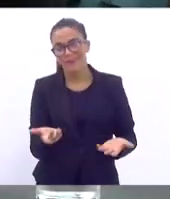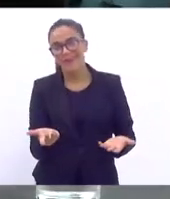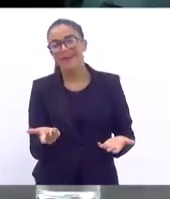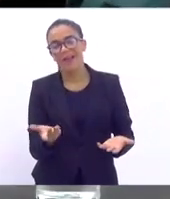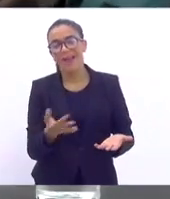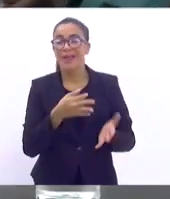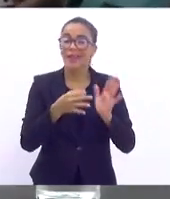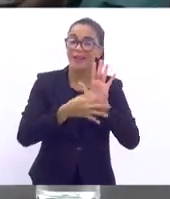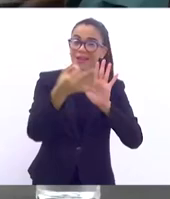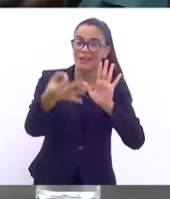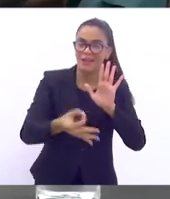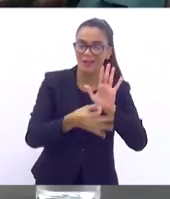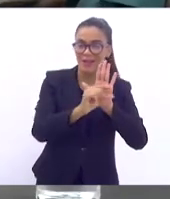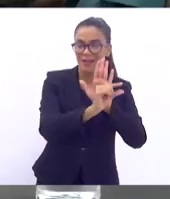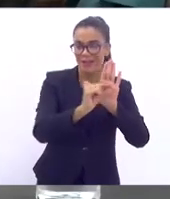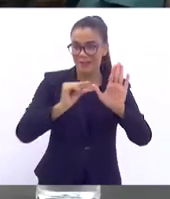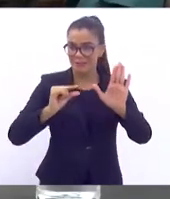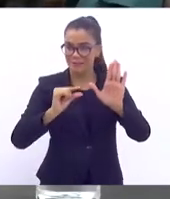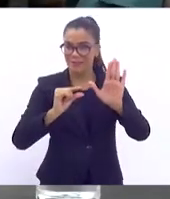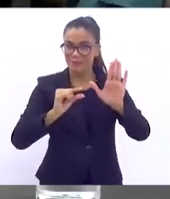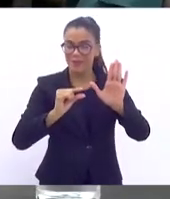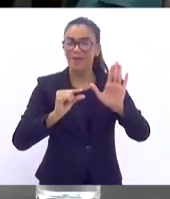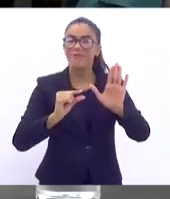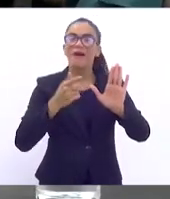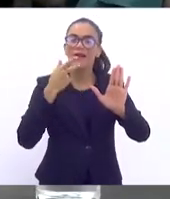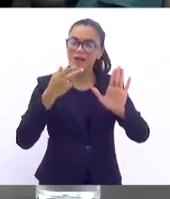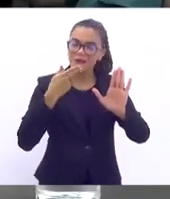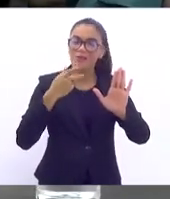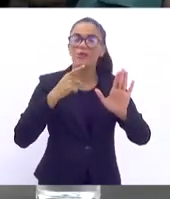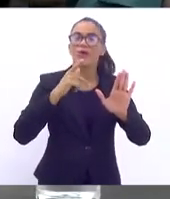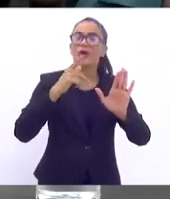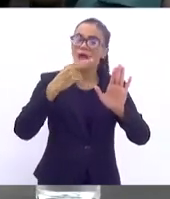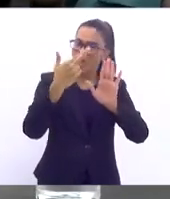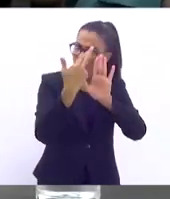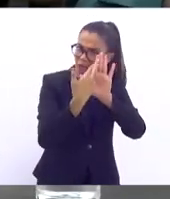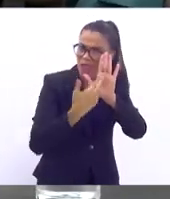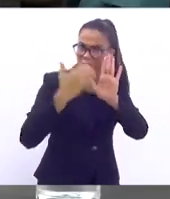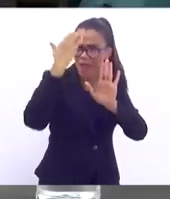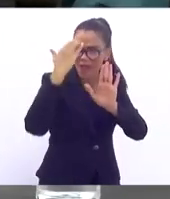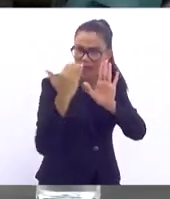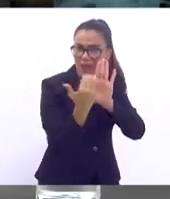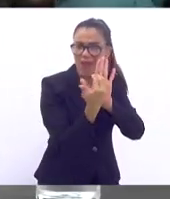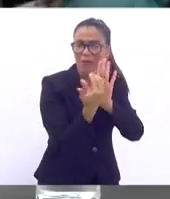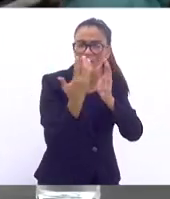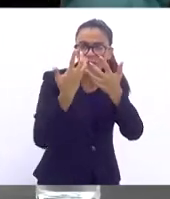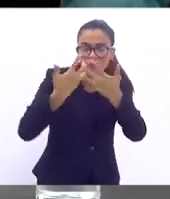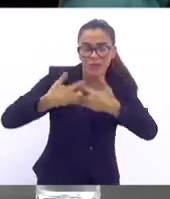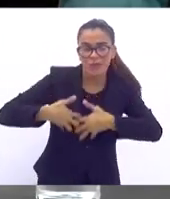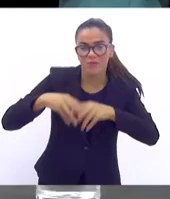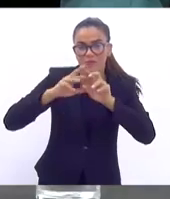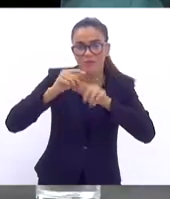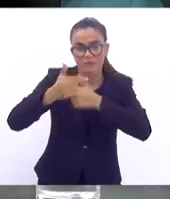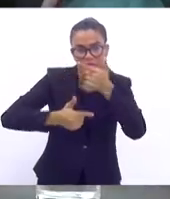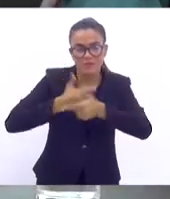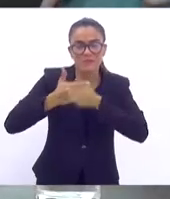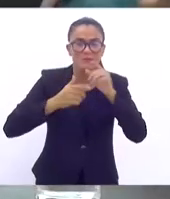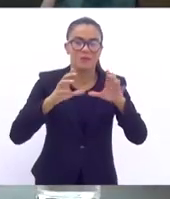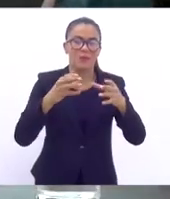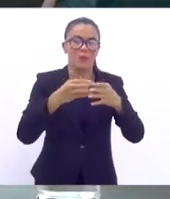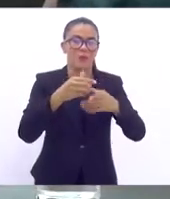propôs uma Emenda a emenda dizendo regulamenta a constituição e funcionamento das frentes